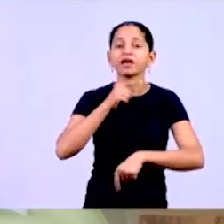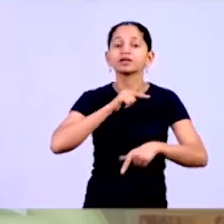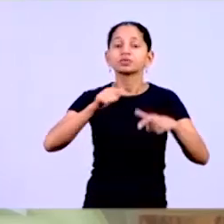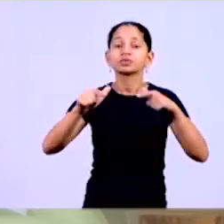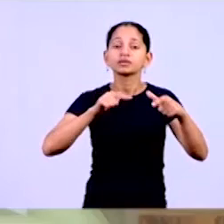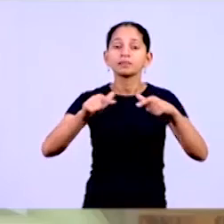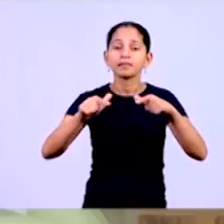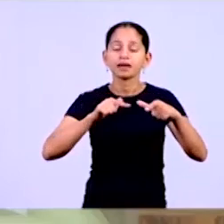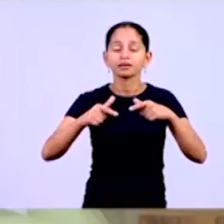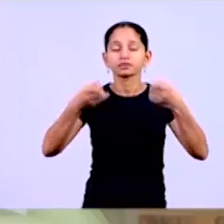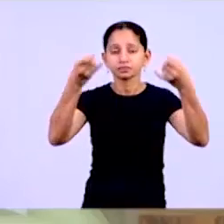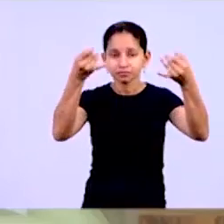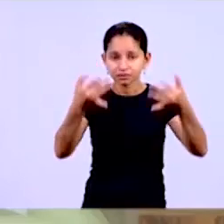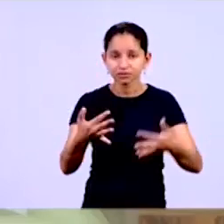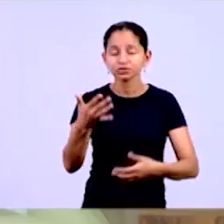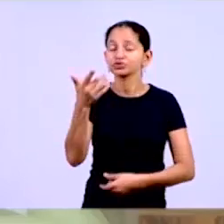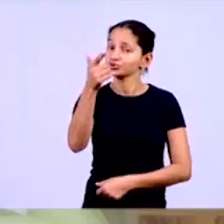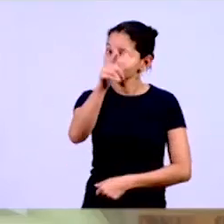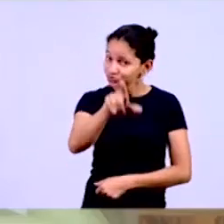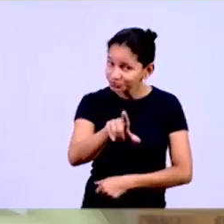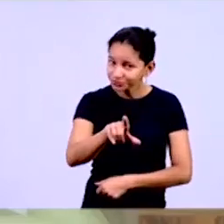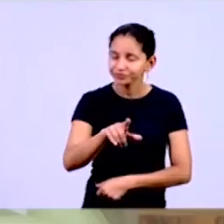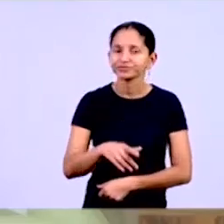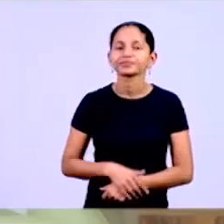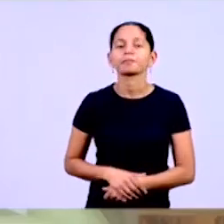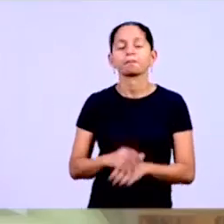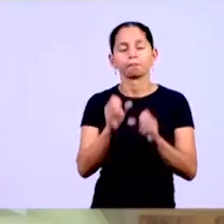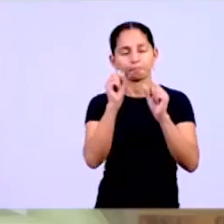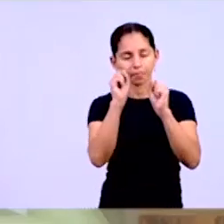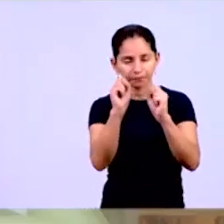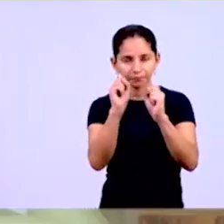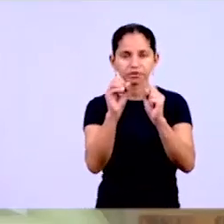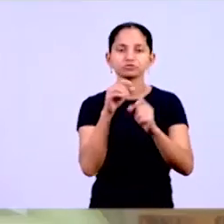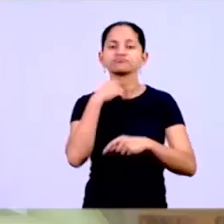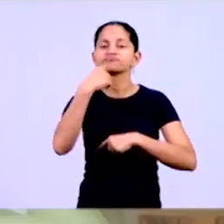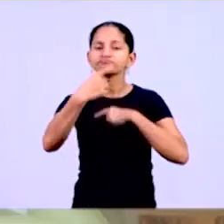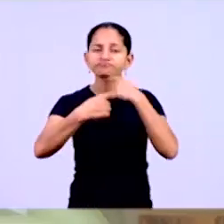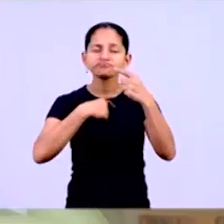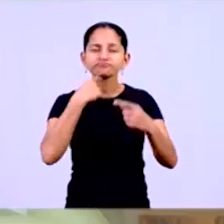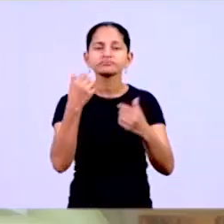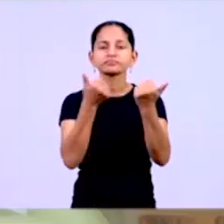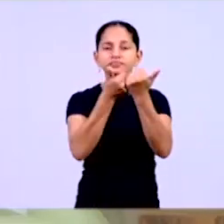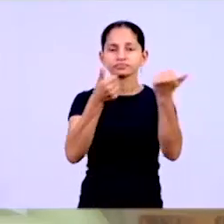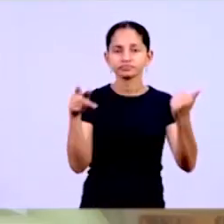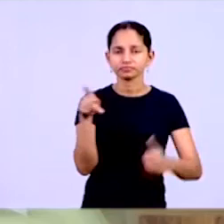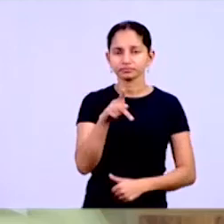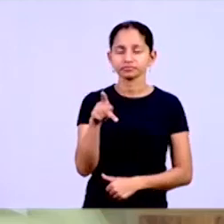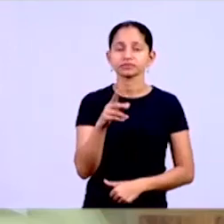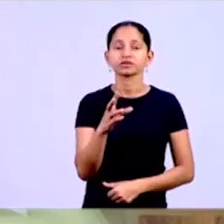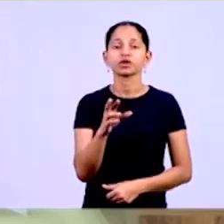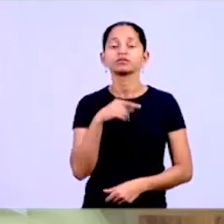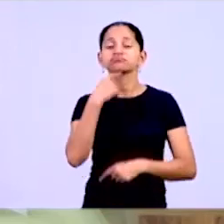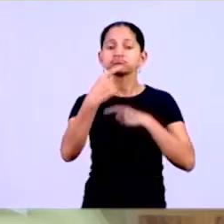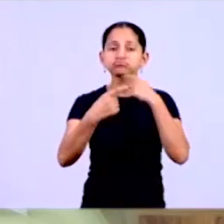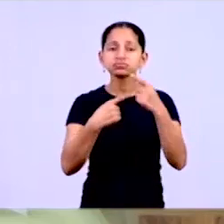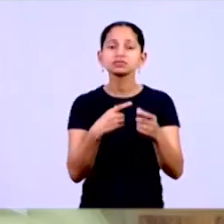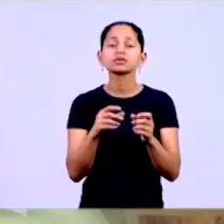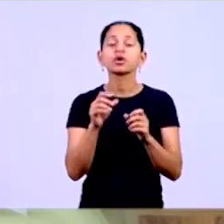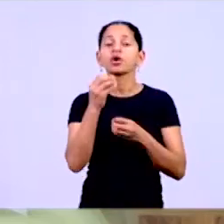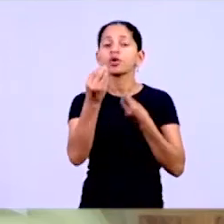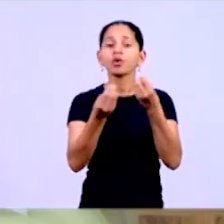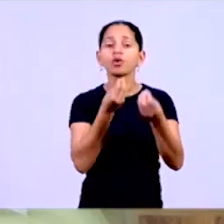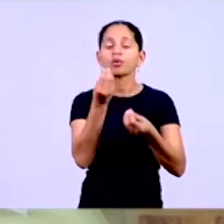trabalho, né? Mais uma vez, vocês podem colocar as dúvidas que os tutores vão responder. Muita gente está com